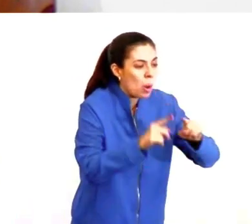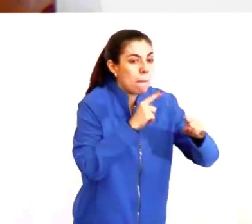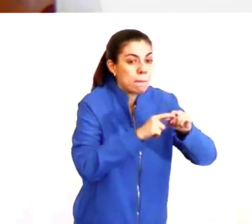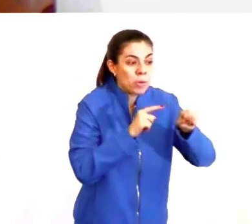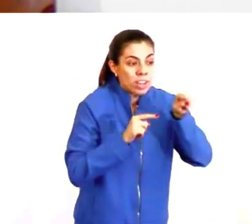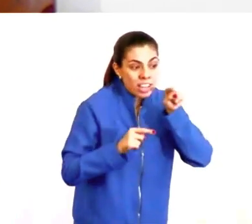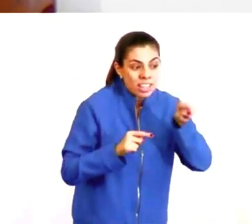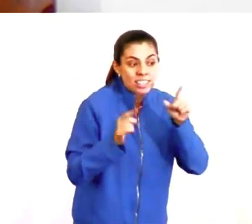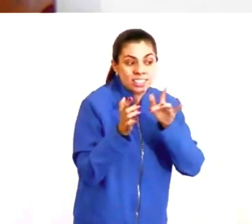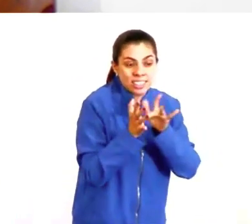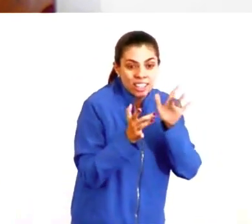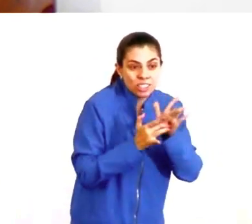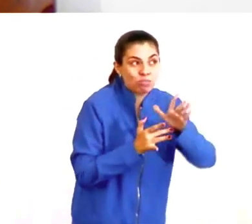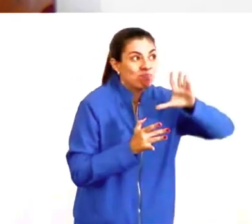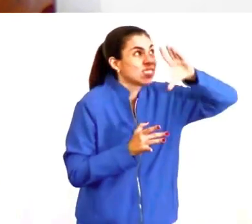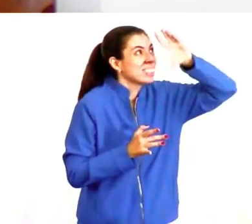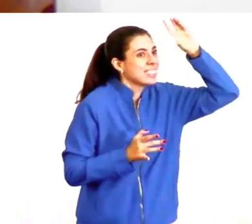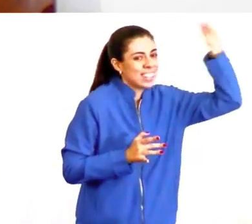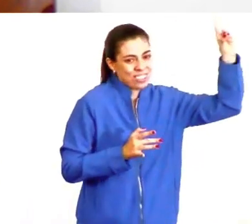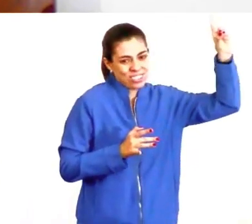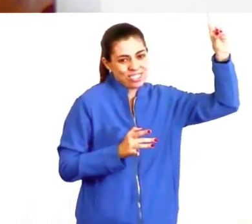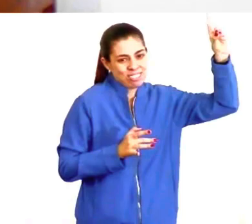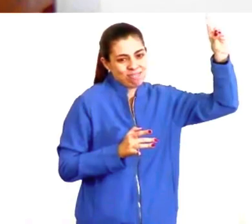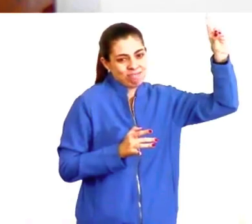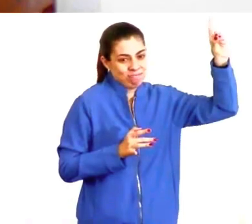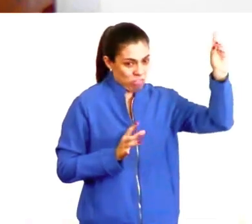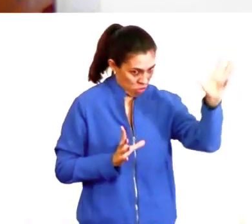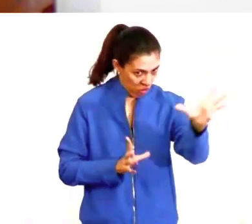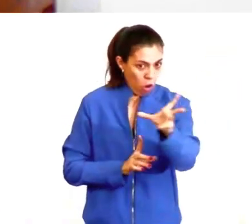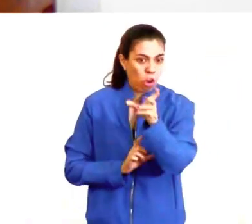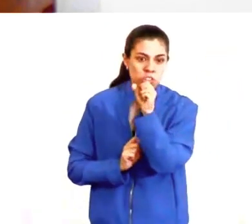Deus. Então, veja como isso é forte.